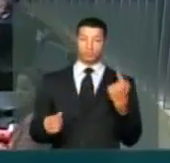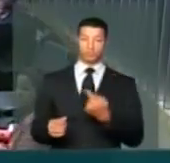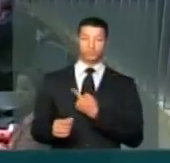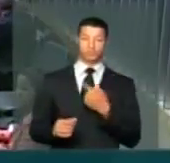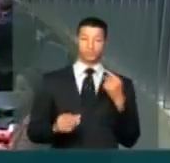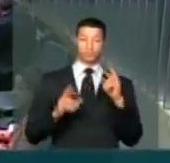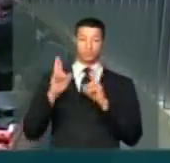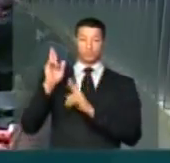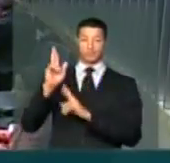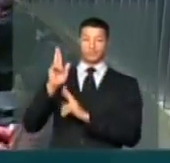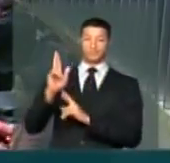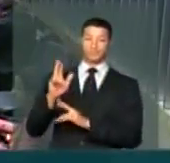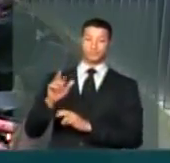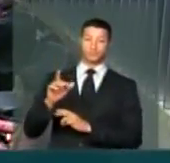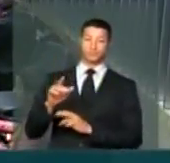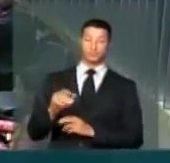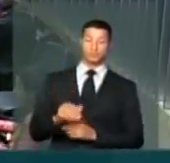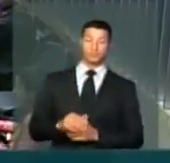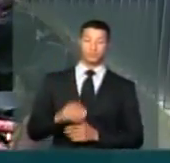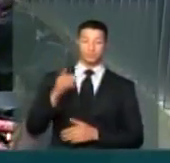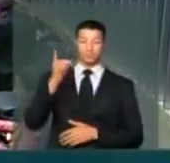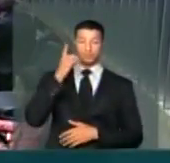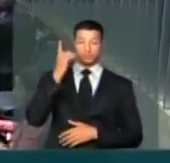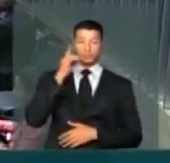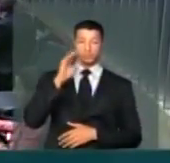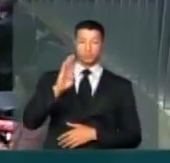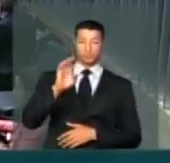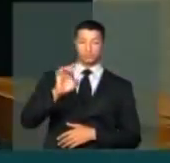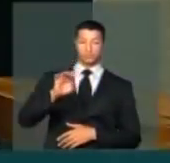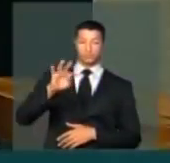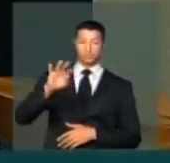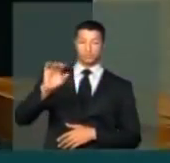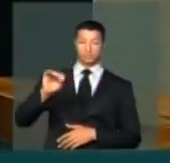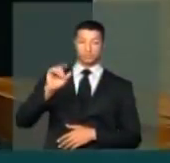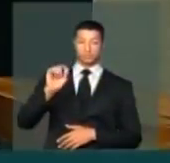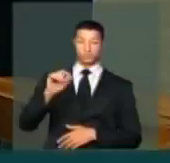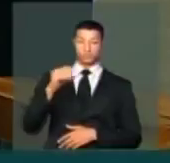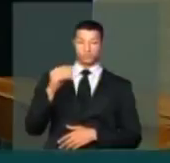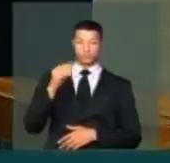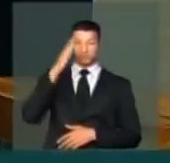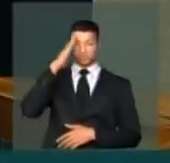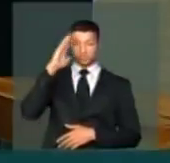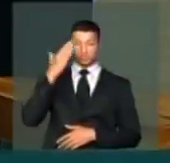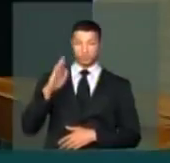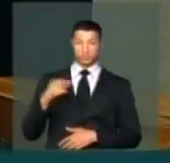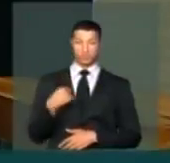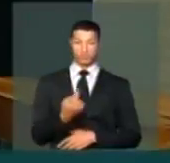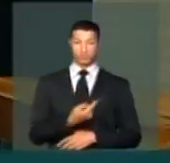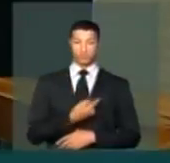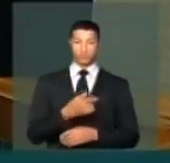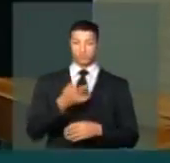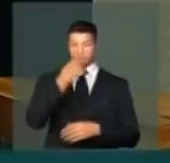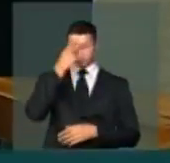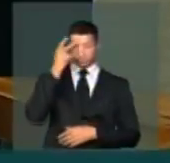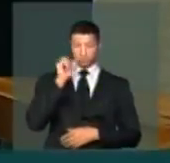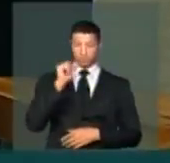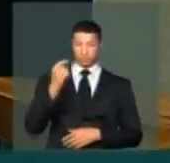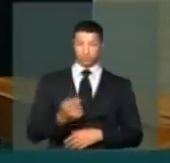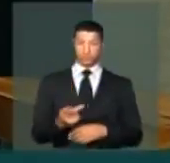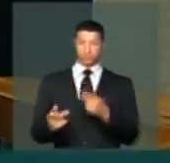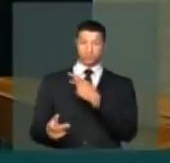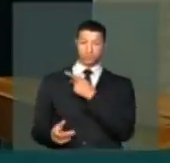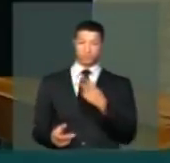na Câmara o deputado Beto Albuquerque que muito nos honrou sendo candidato a